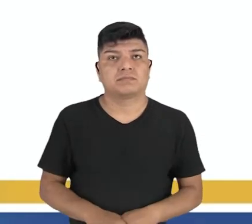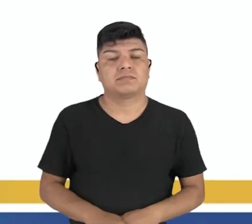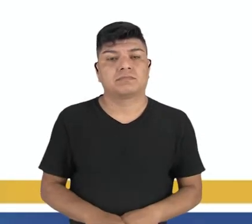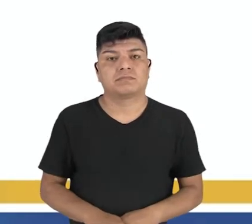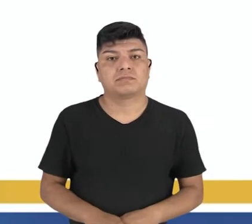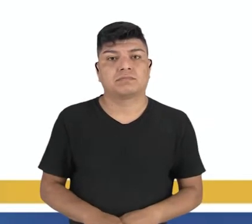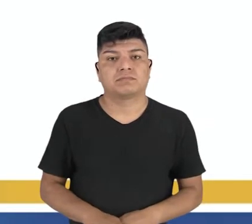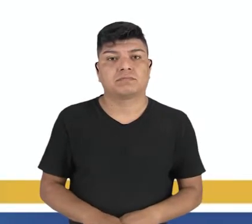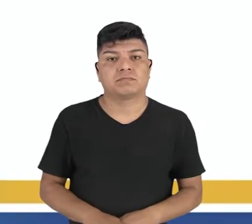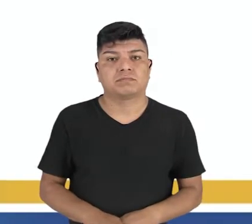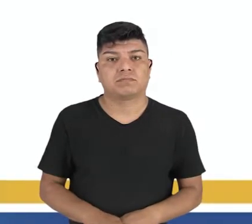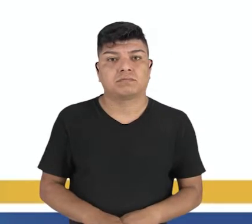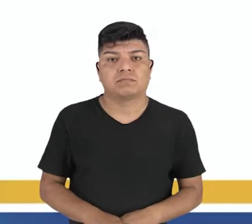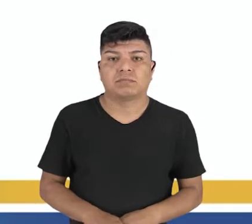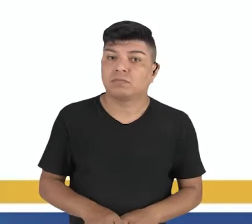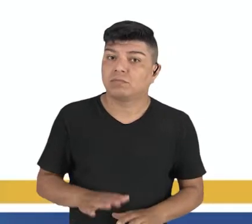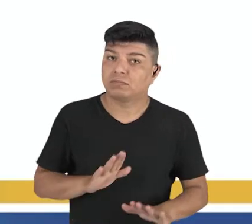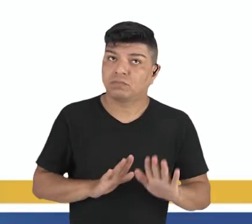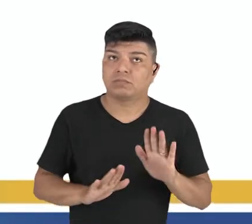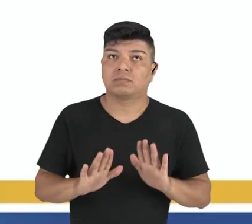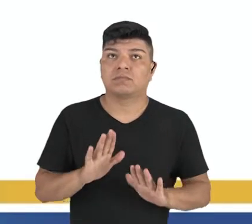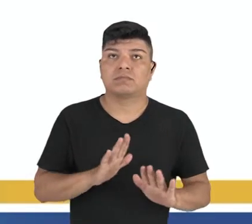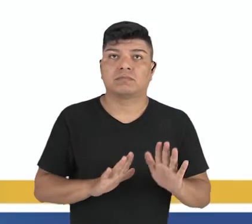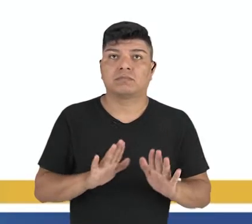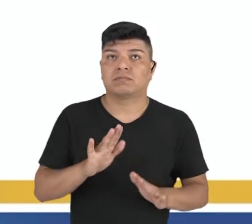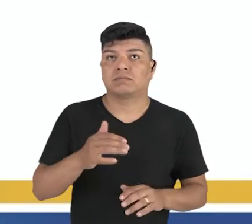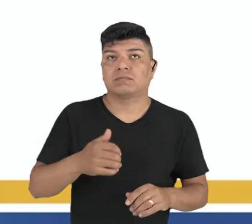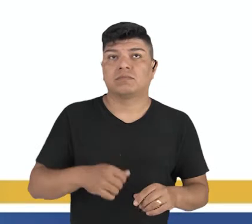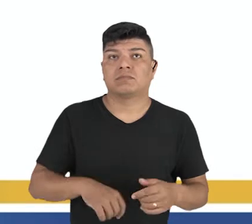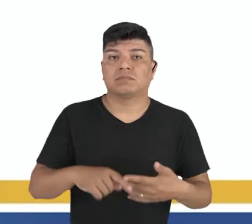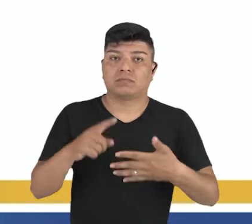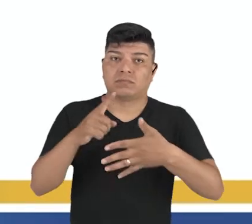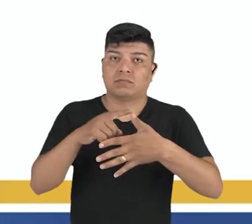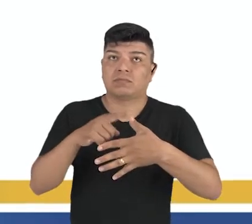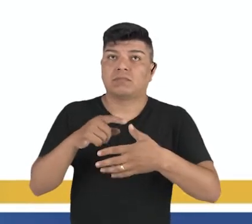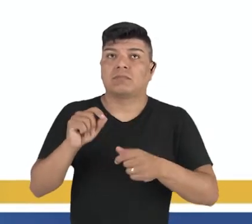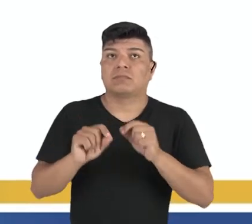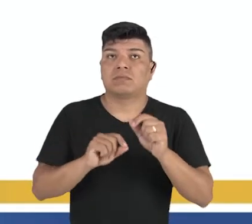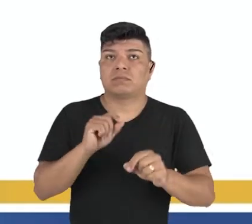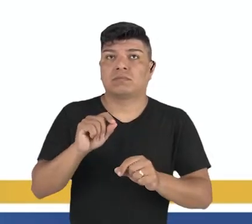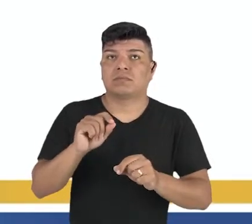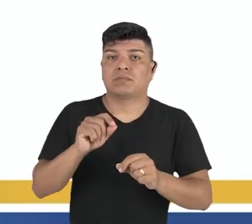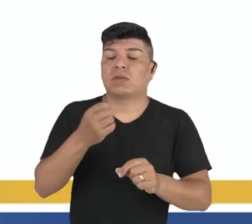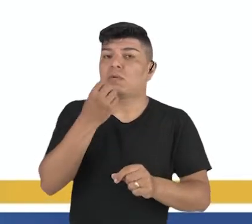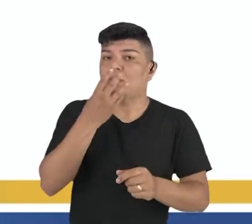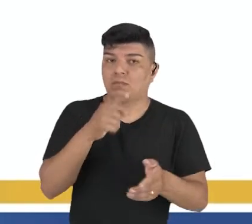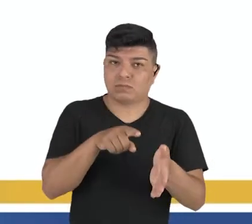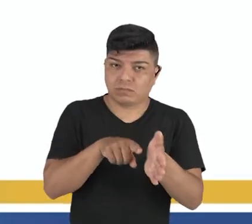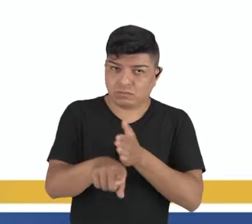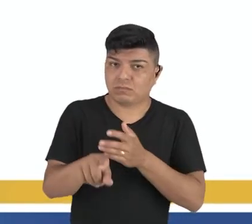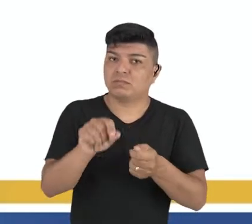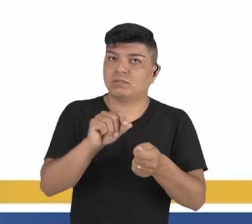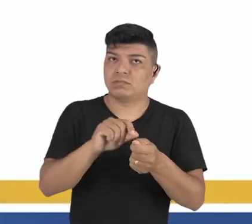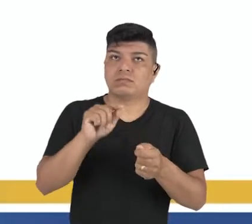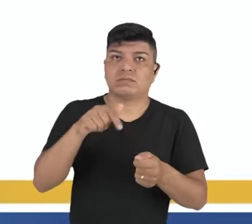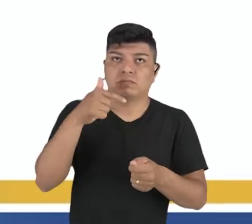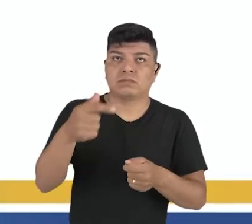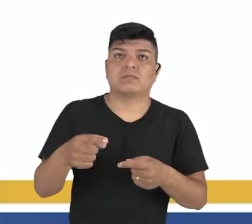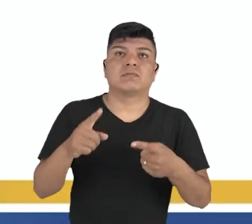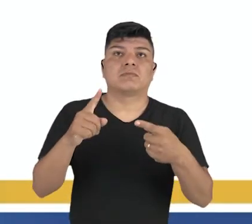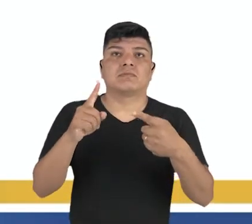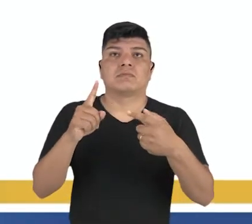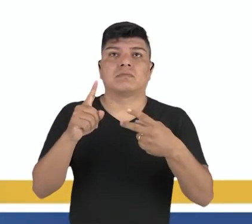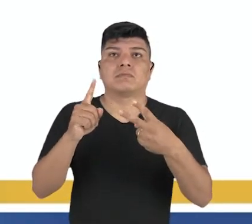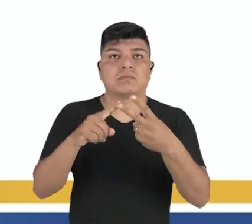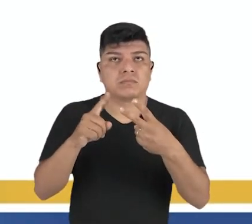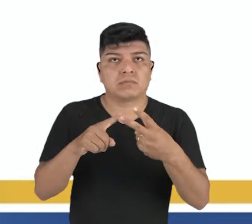ser criteriosos, né? Primeiro, você formula uma boa pergunta, né? Depois, você